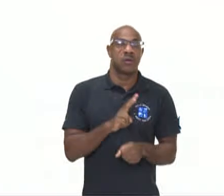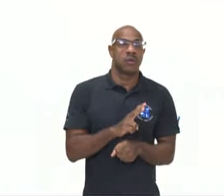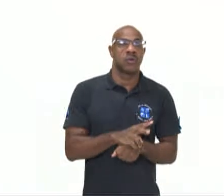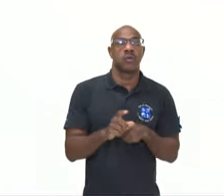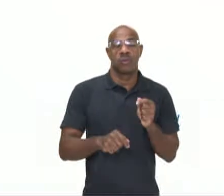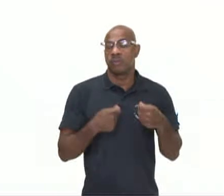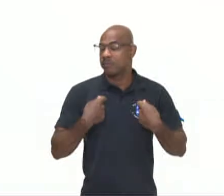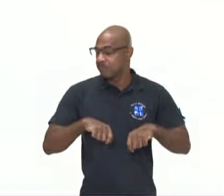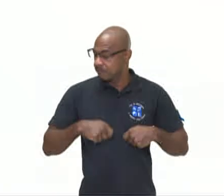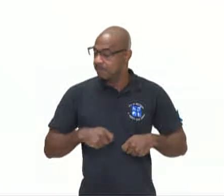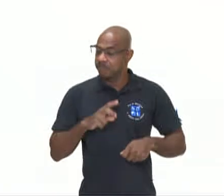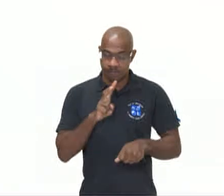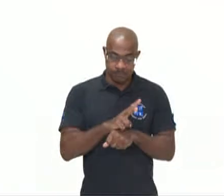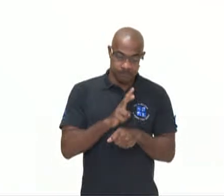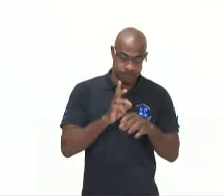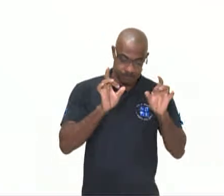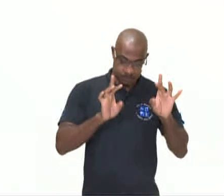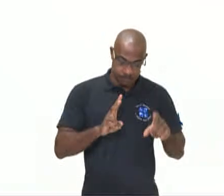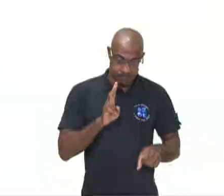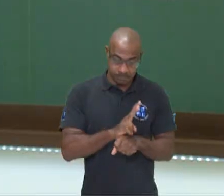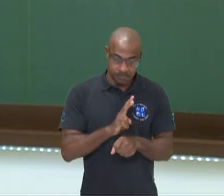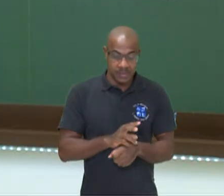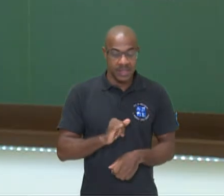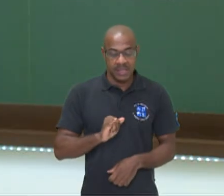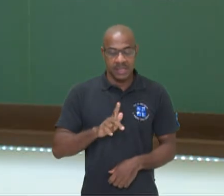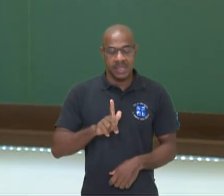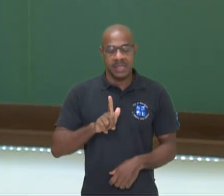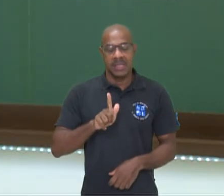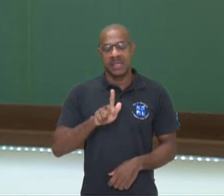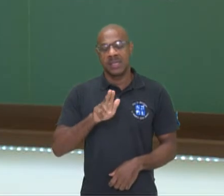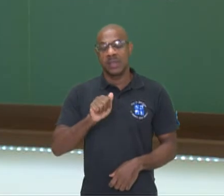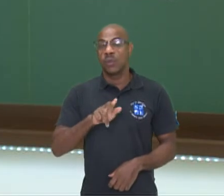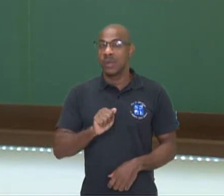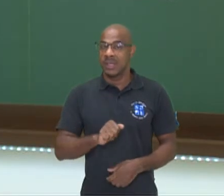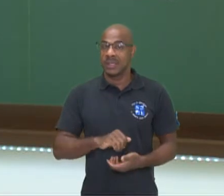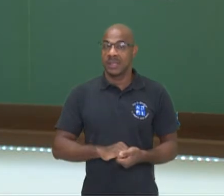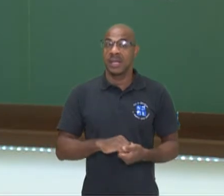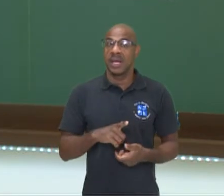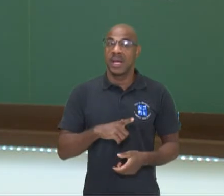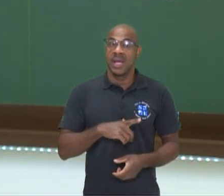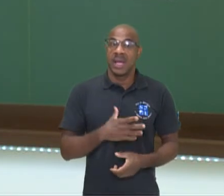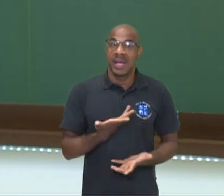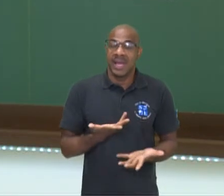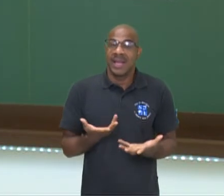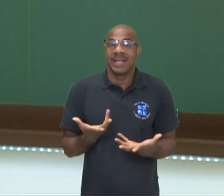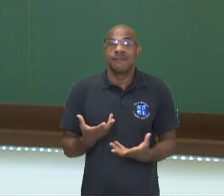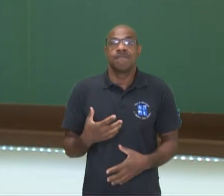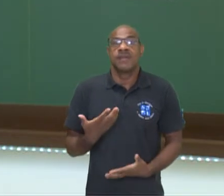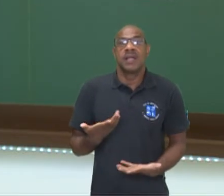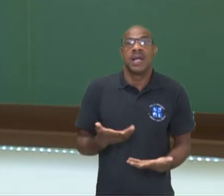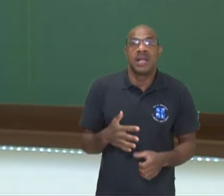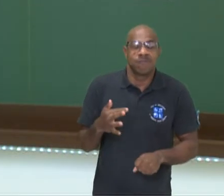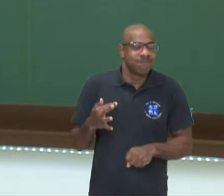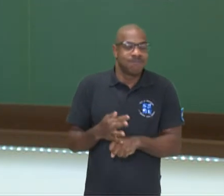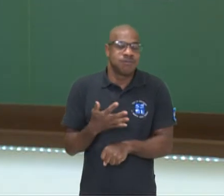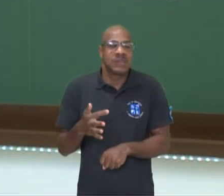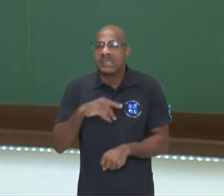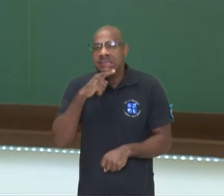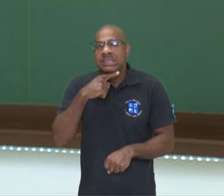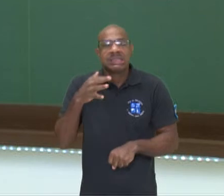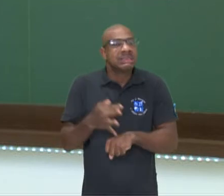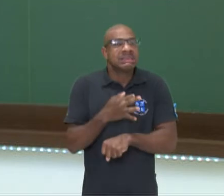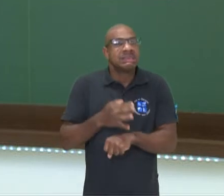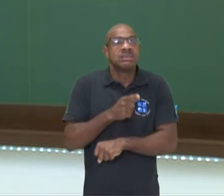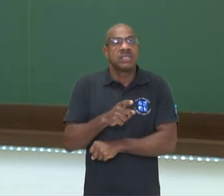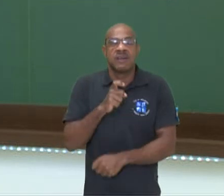são essenciais, já que as iguanas elas são muito sensíveis ao frio e ao calor. E o valor médio para você